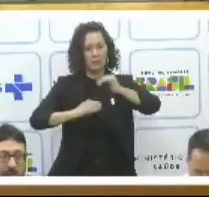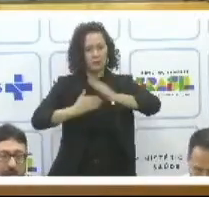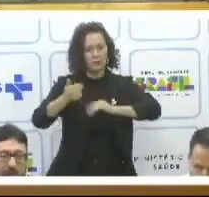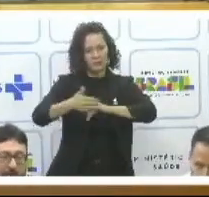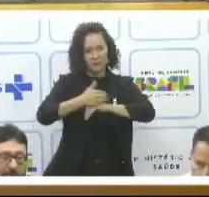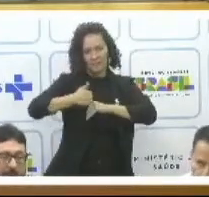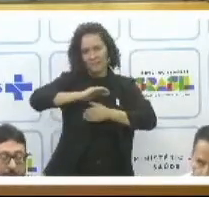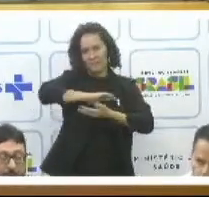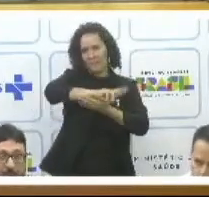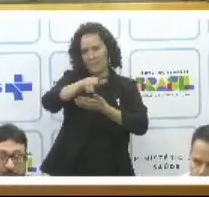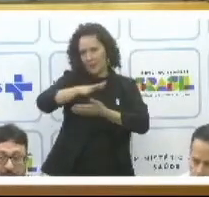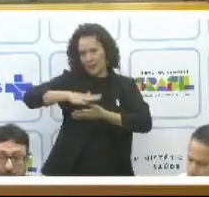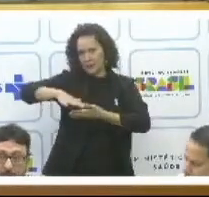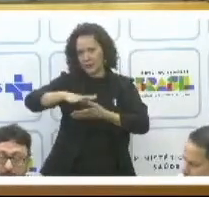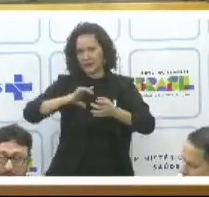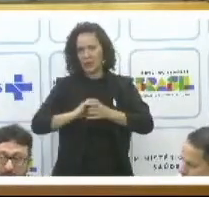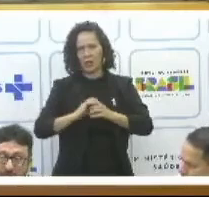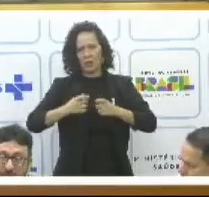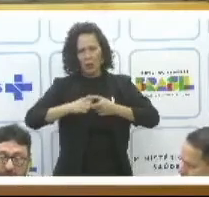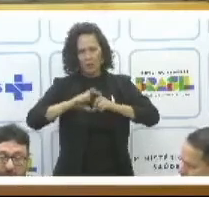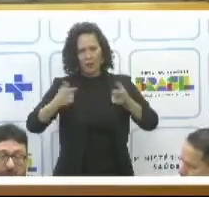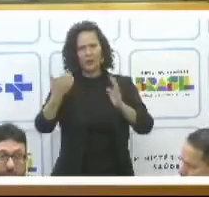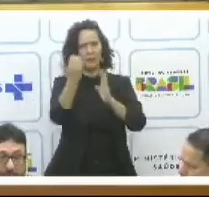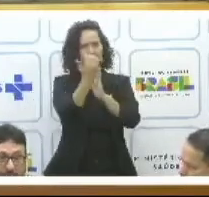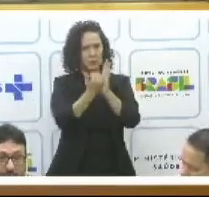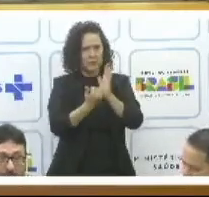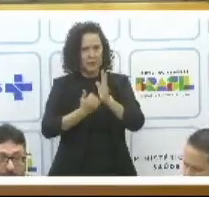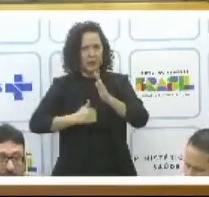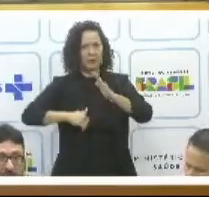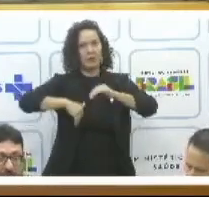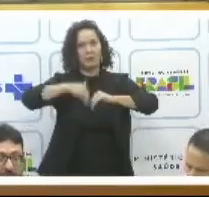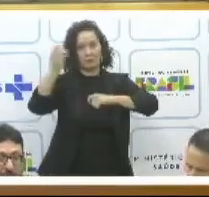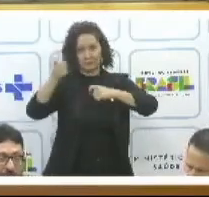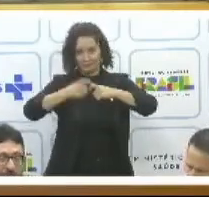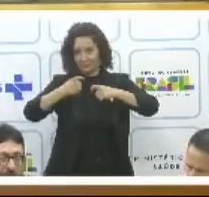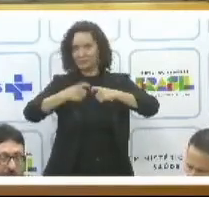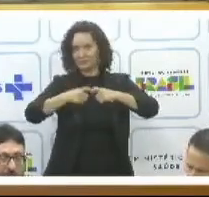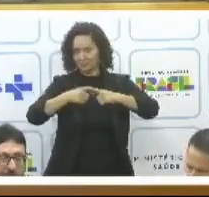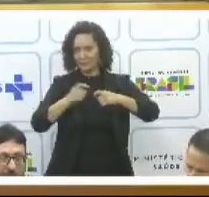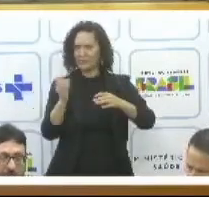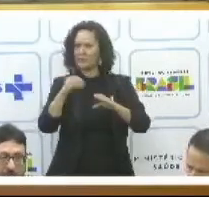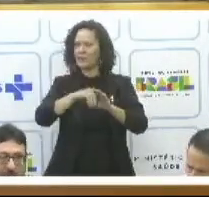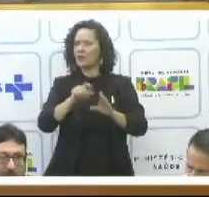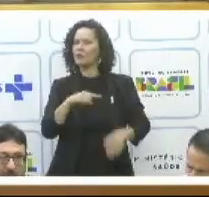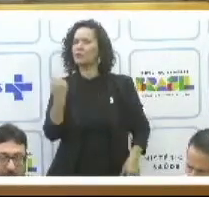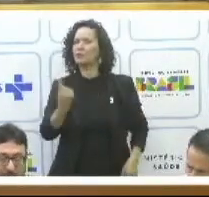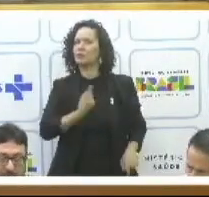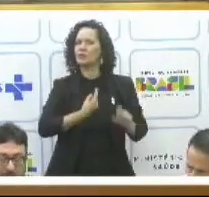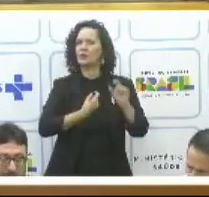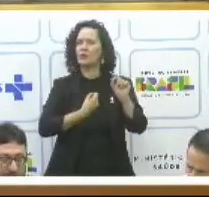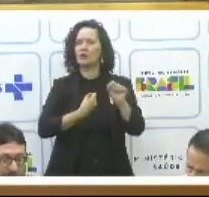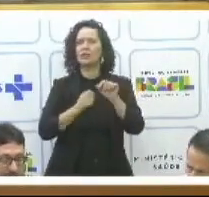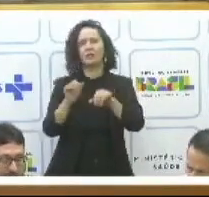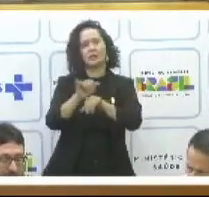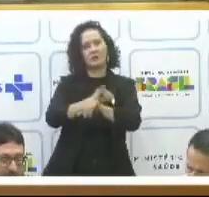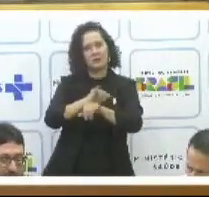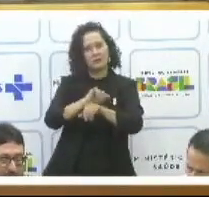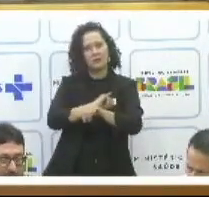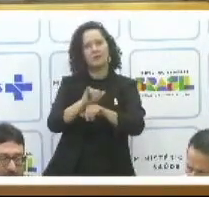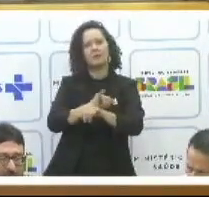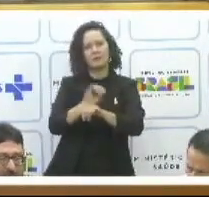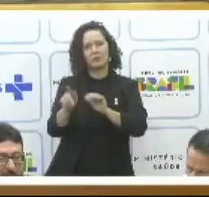multiprofissionais, a expansão do programa Mais Médicos, né, dentro da estratégia,